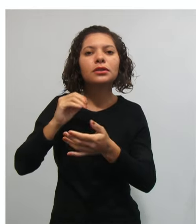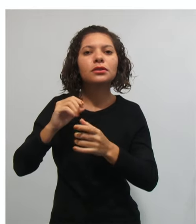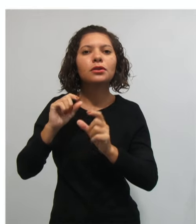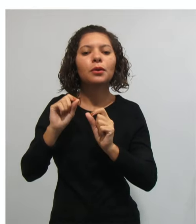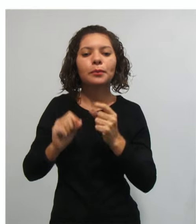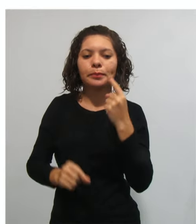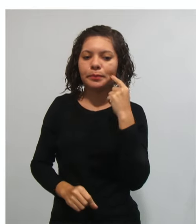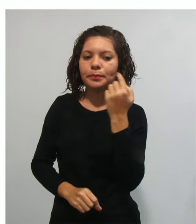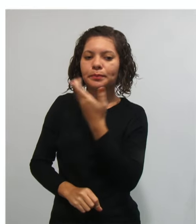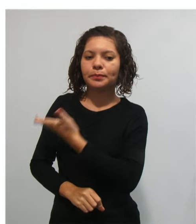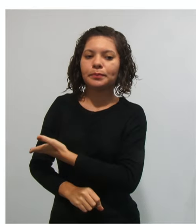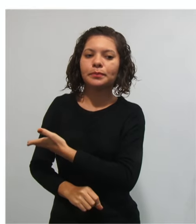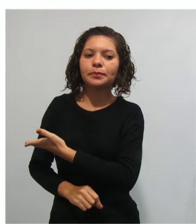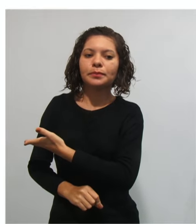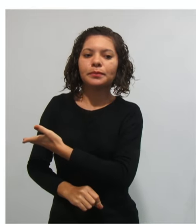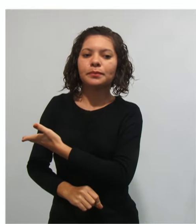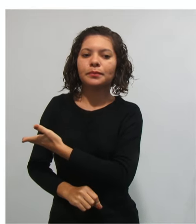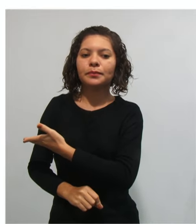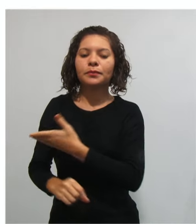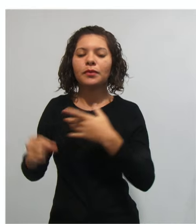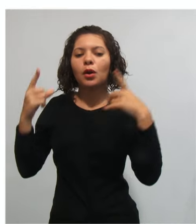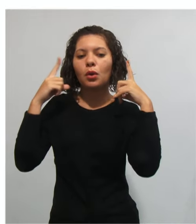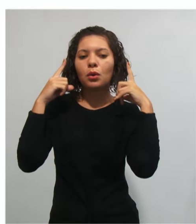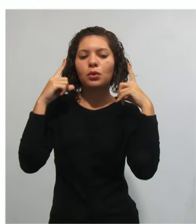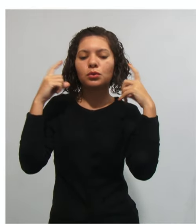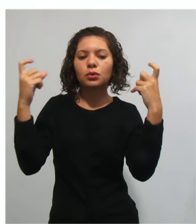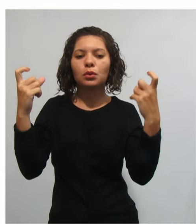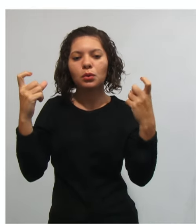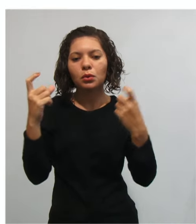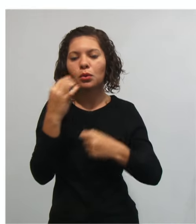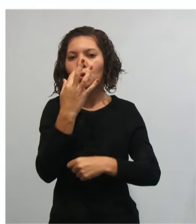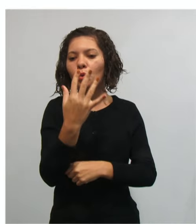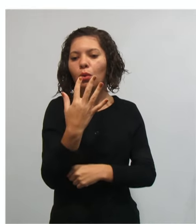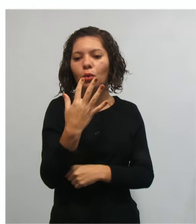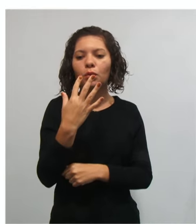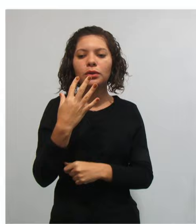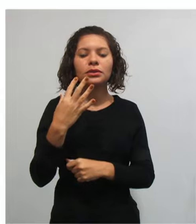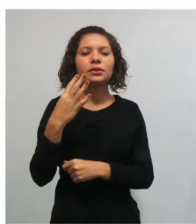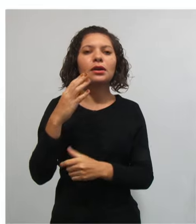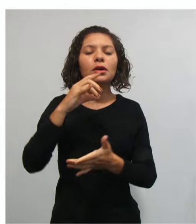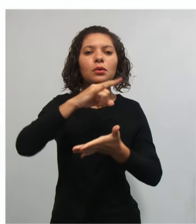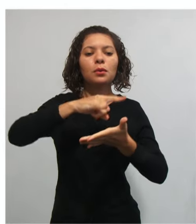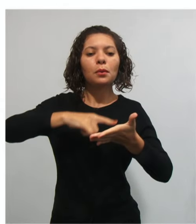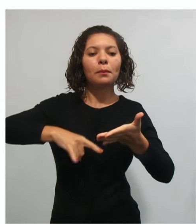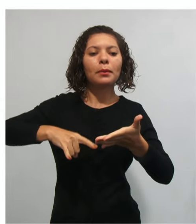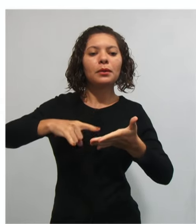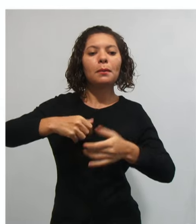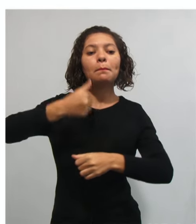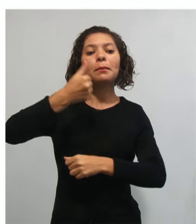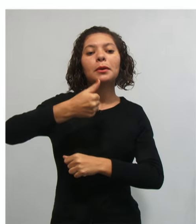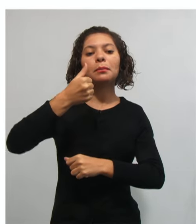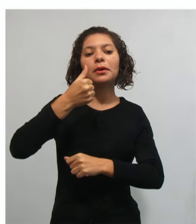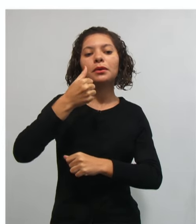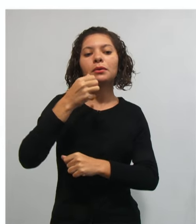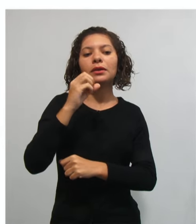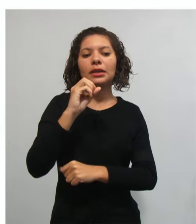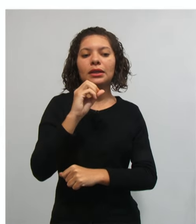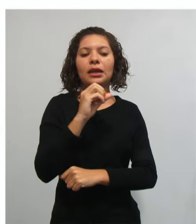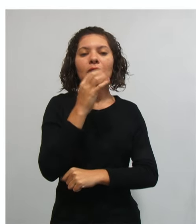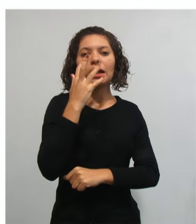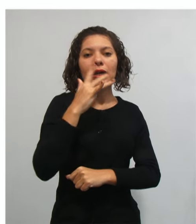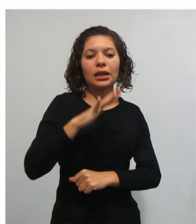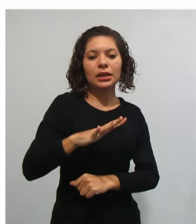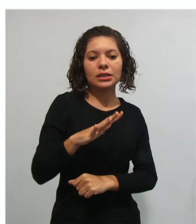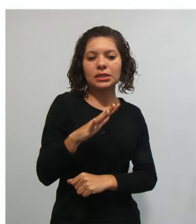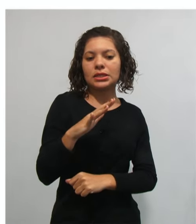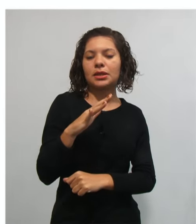traços sons cores e formas a a bncc ela é organizada aqui por faixas etárias Então a primeira faixa etárias de crianças de 1 ano a 6